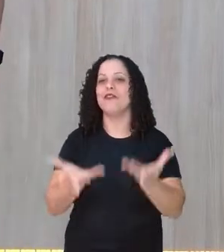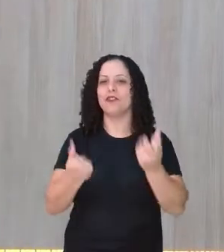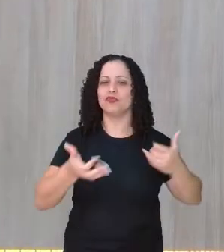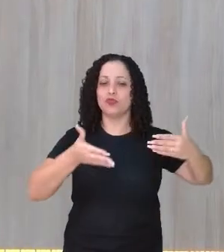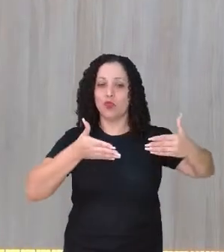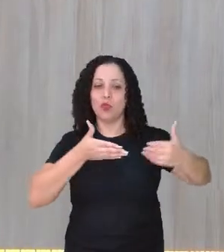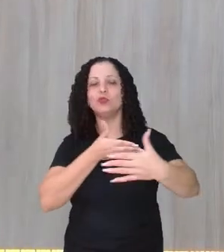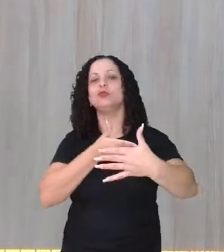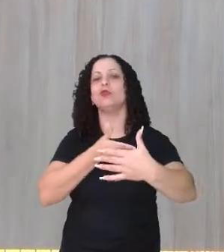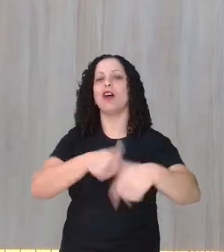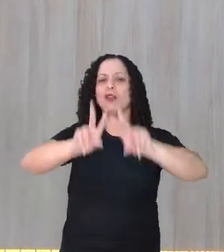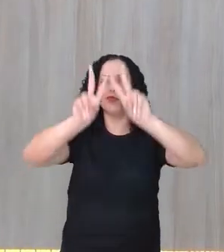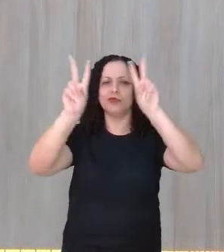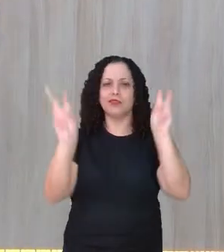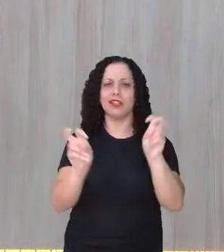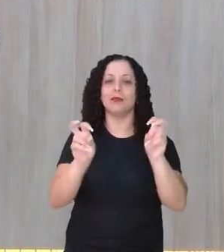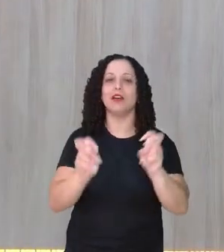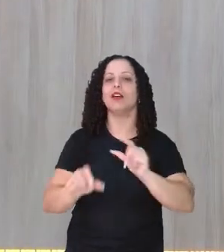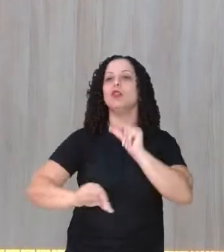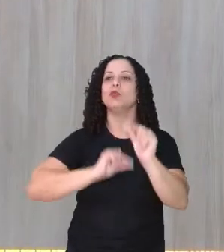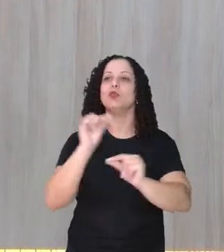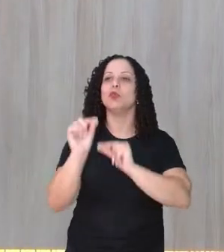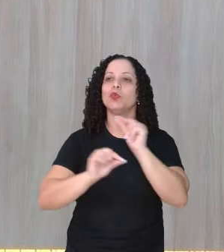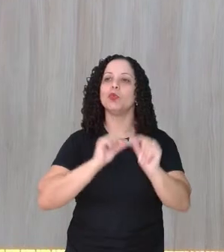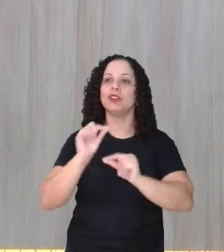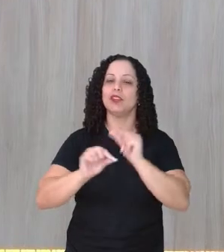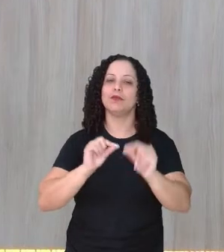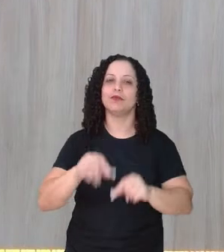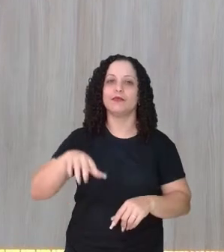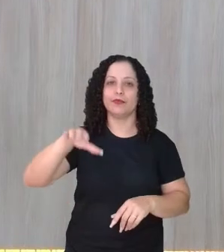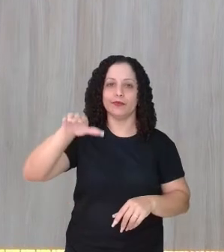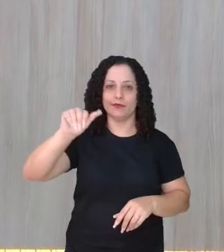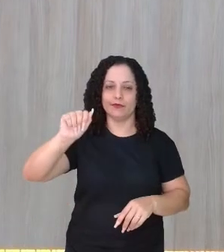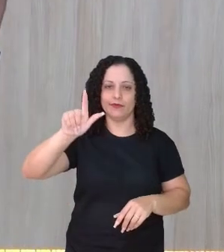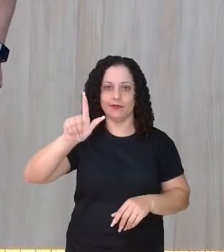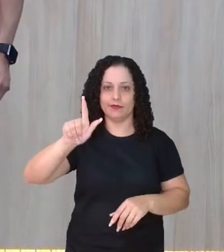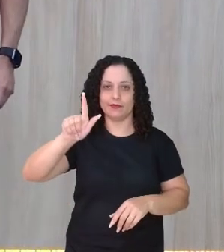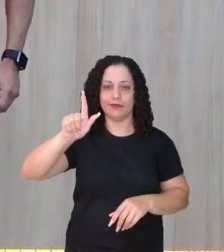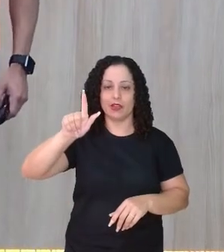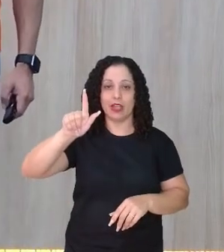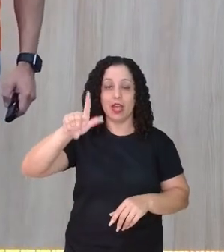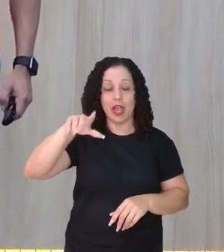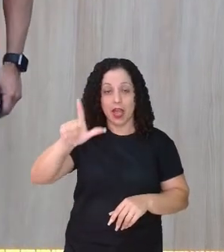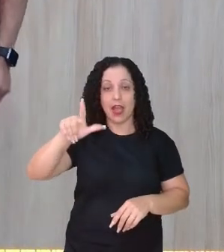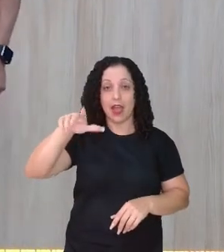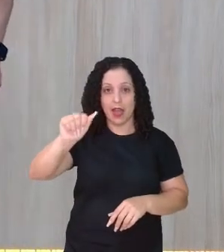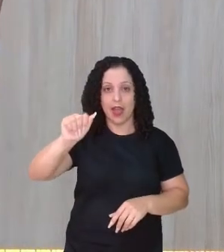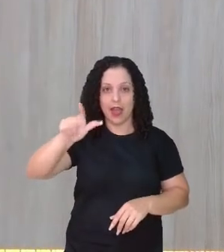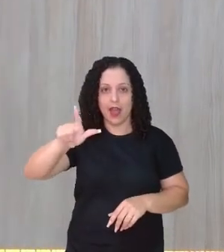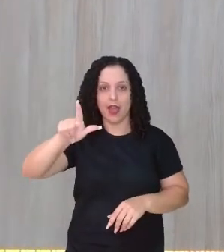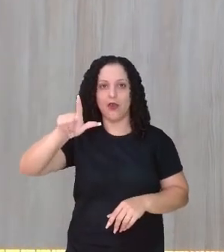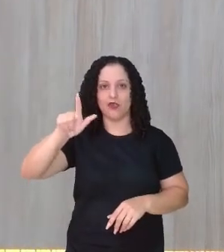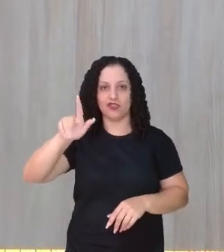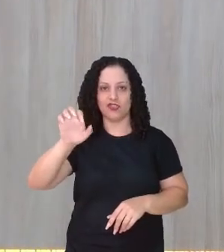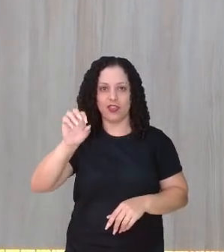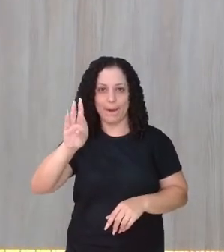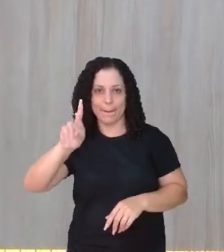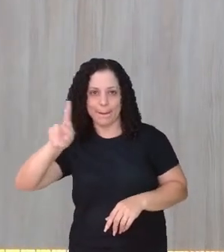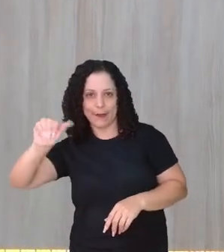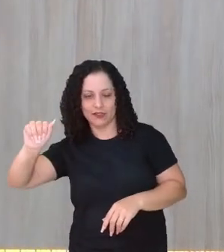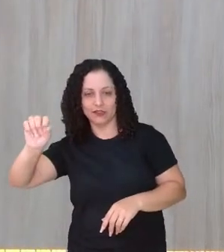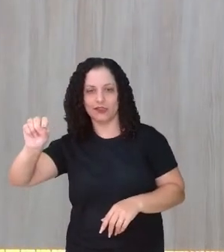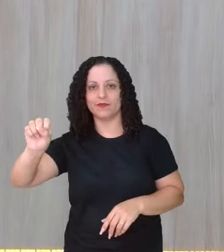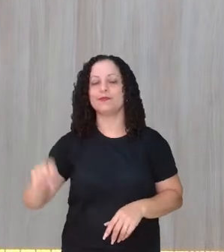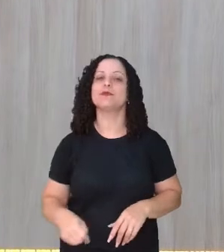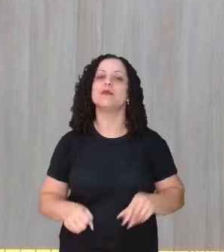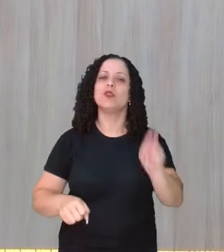aí falando sobre as expressões algébricas, certo? Quando a gente começa a introduzir a questão aí